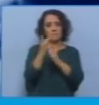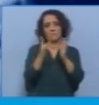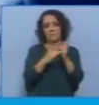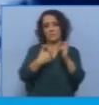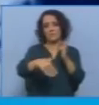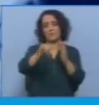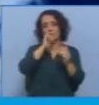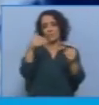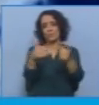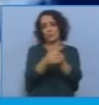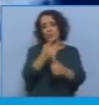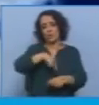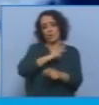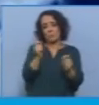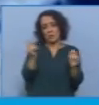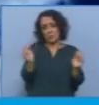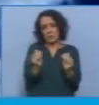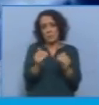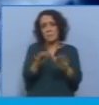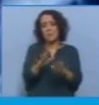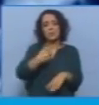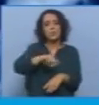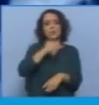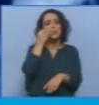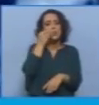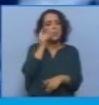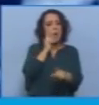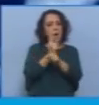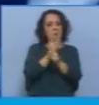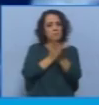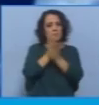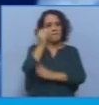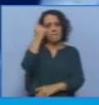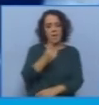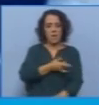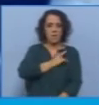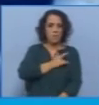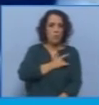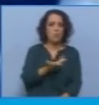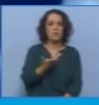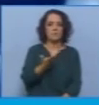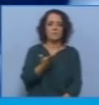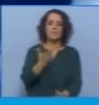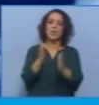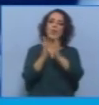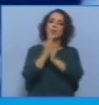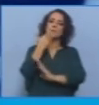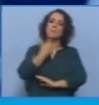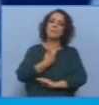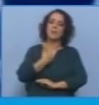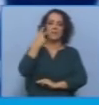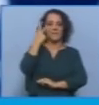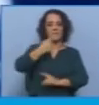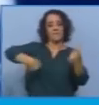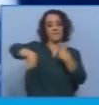nossas execuções são muito mais pequenas, mas também como é que nós podemos manter-nos fiéis ao amor e à realeza que Deus nos pede viver no meio